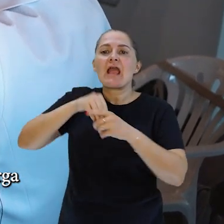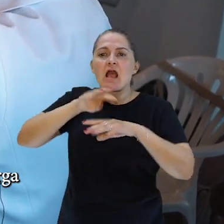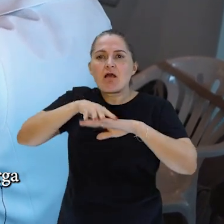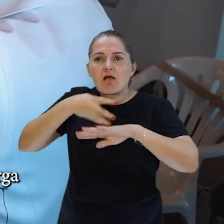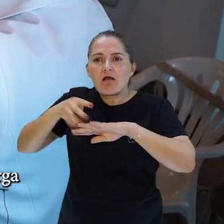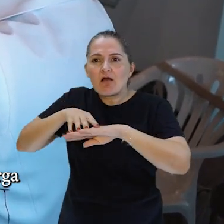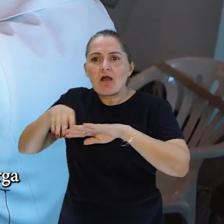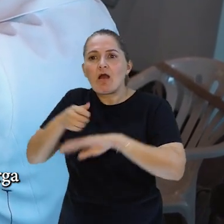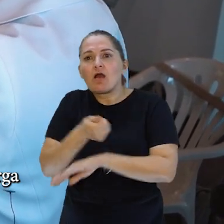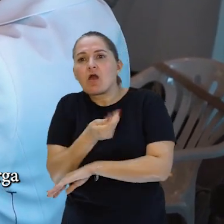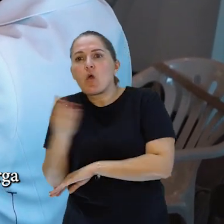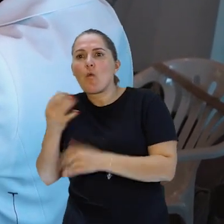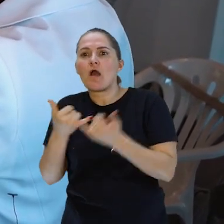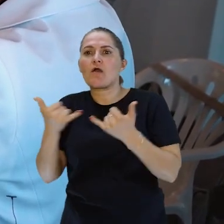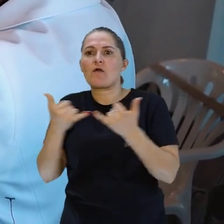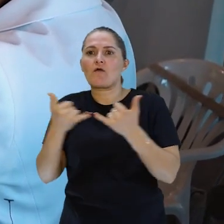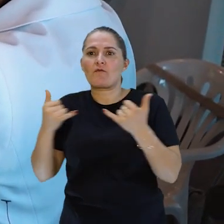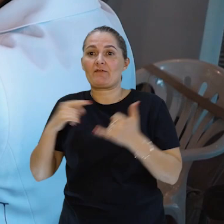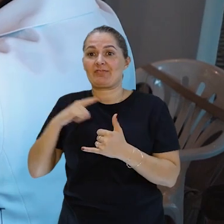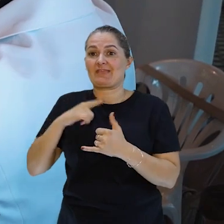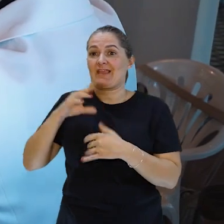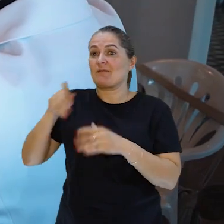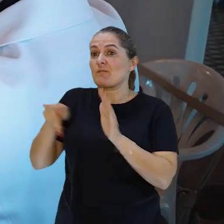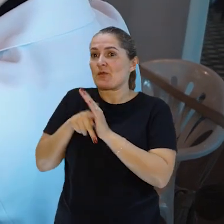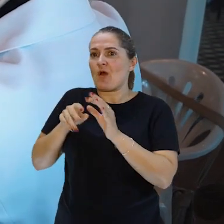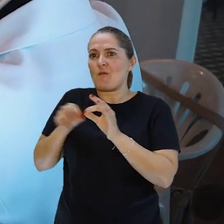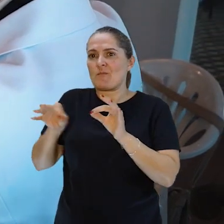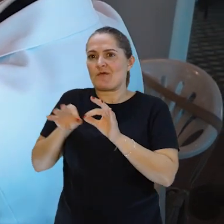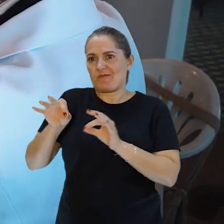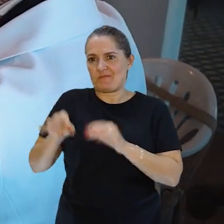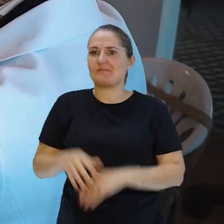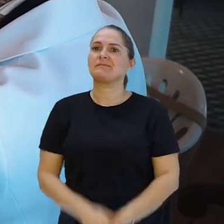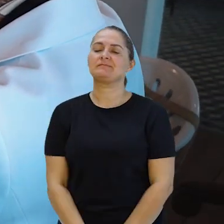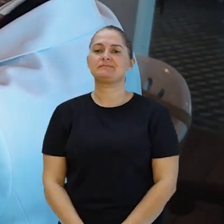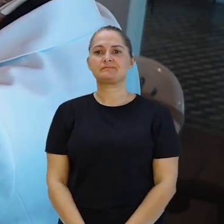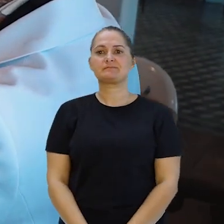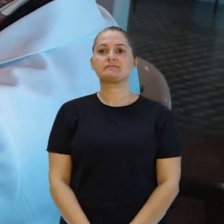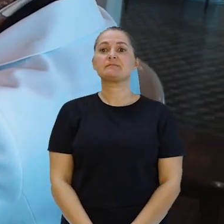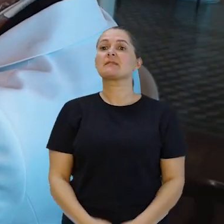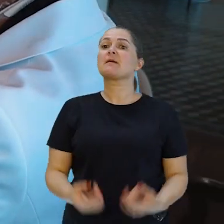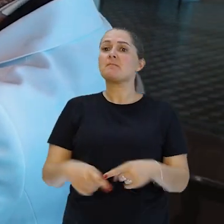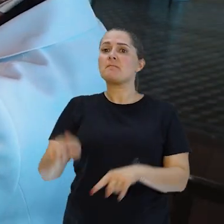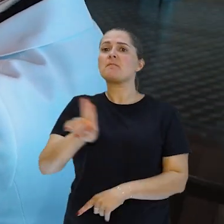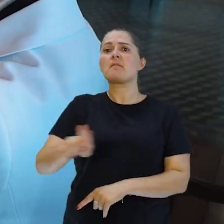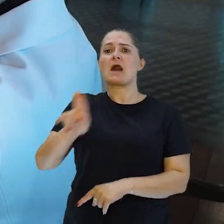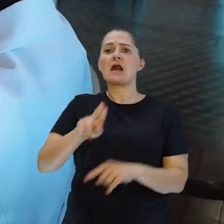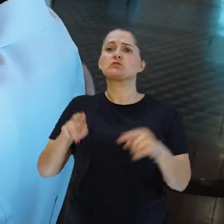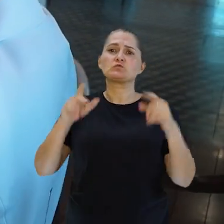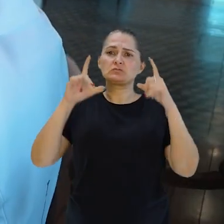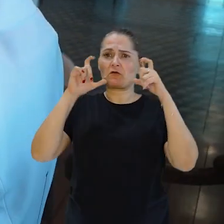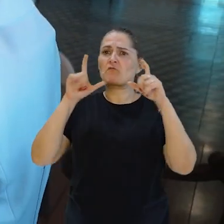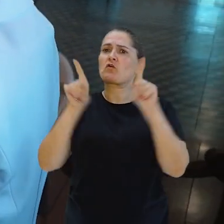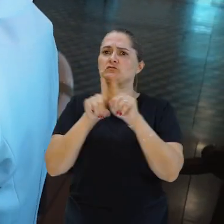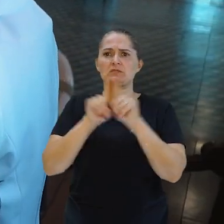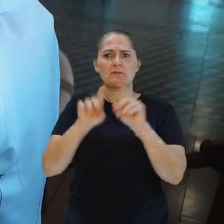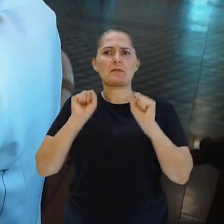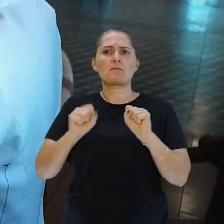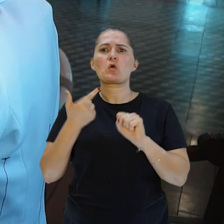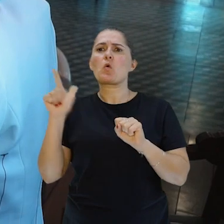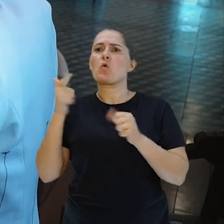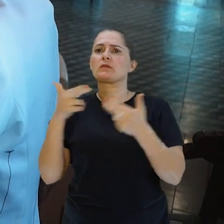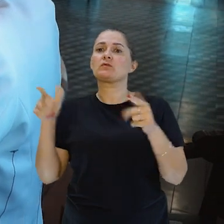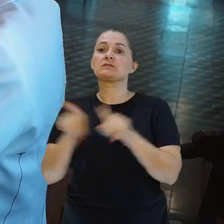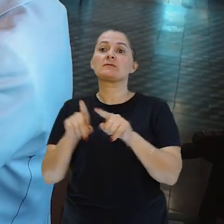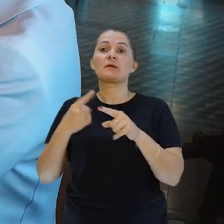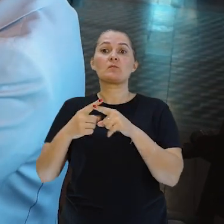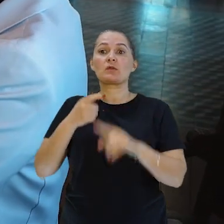como é que está a trama e a urdidura e quantos fios tem por centímetro quadrado, tá? Mas ele serve para fotografia, serve para